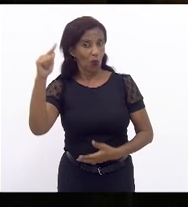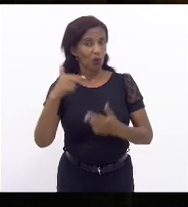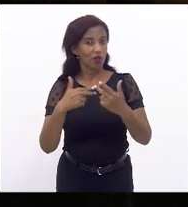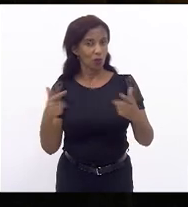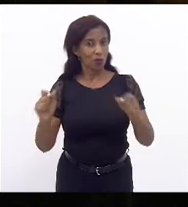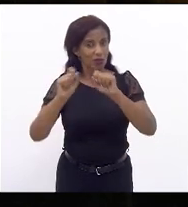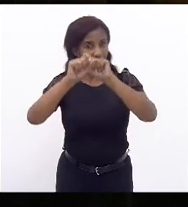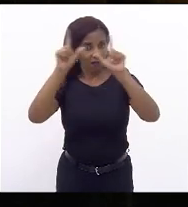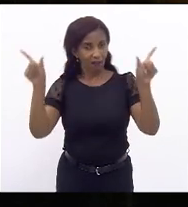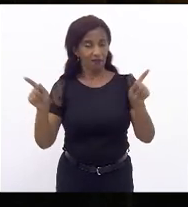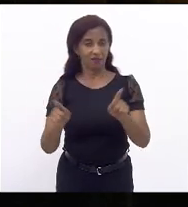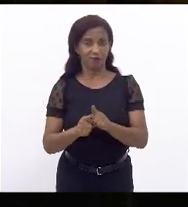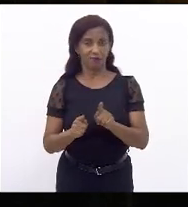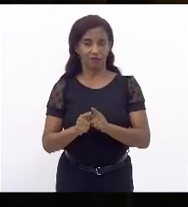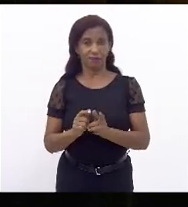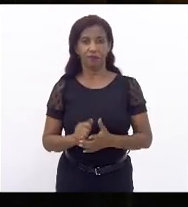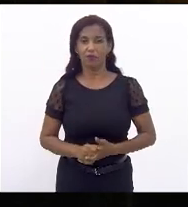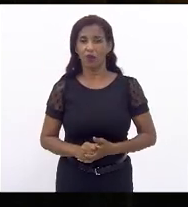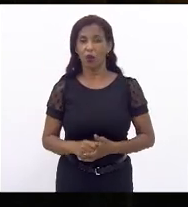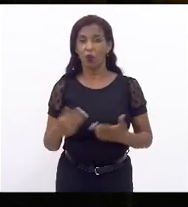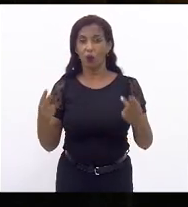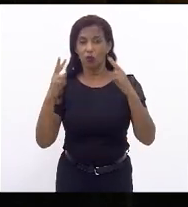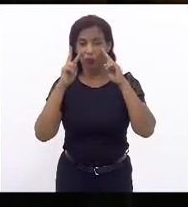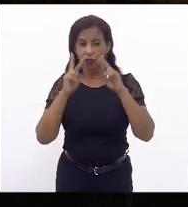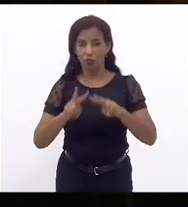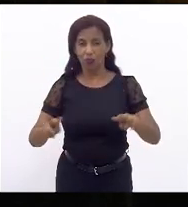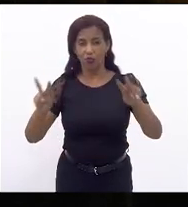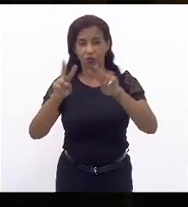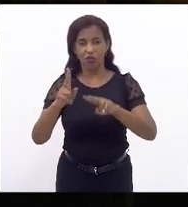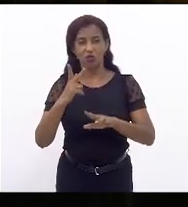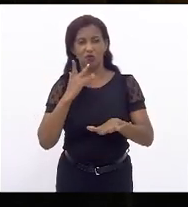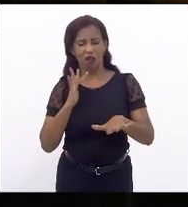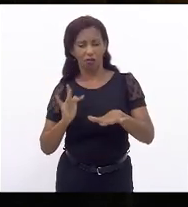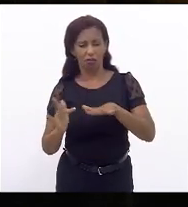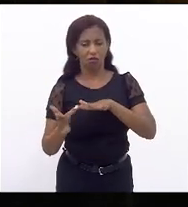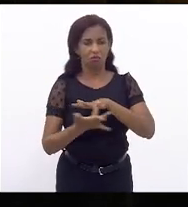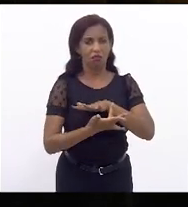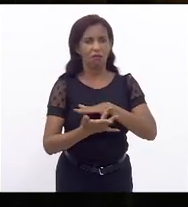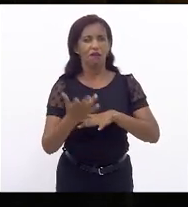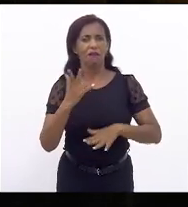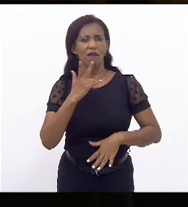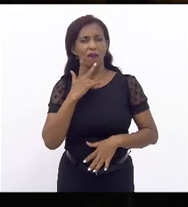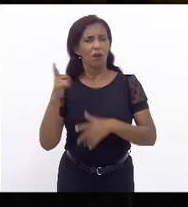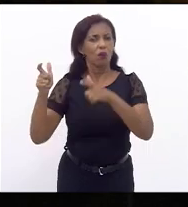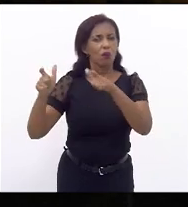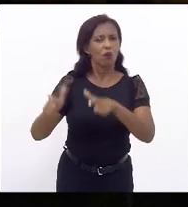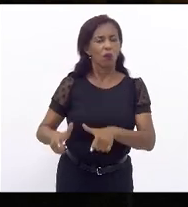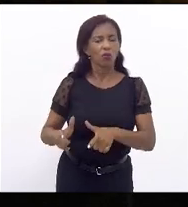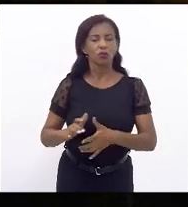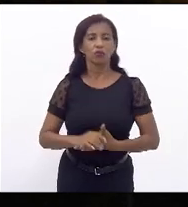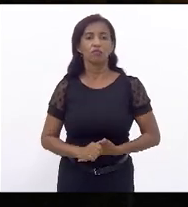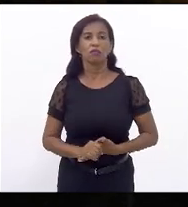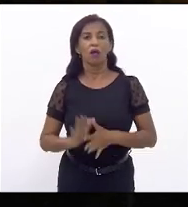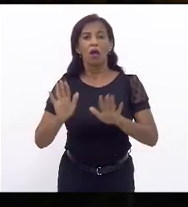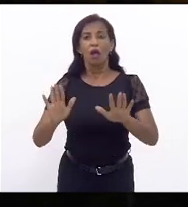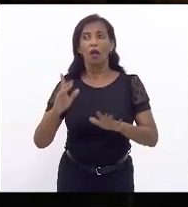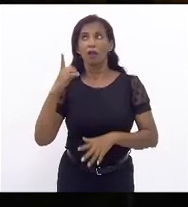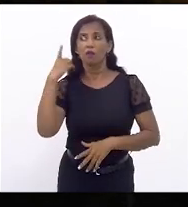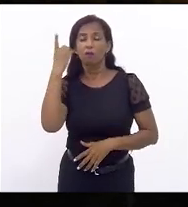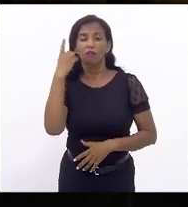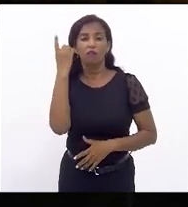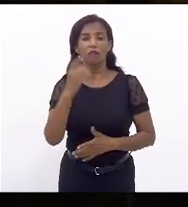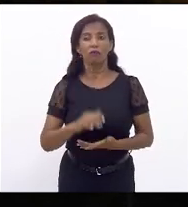bem clara. Quando eu vejo comentários nas minhas redes sociais, aonde falam assim, mas